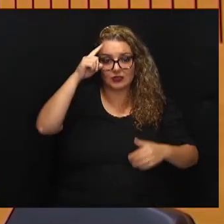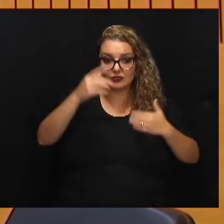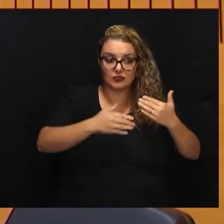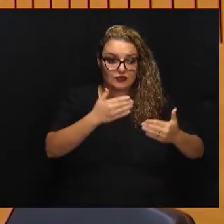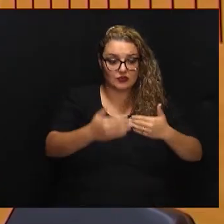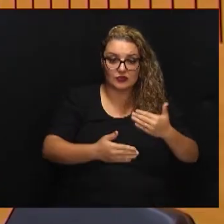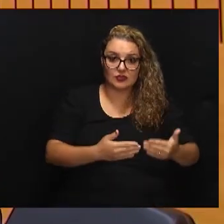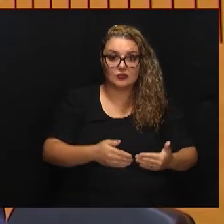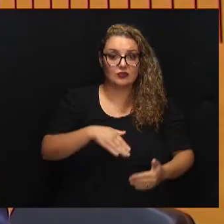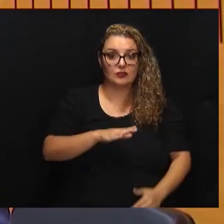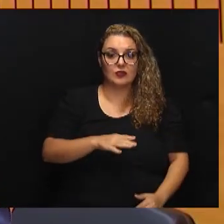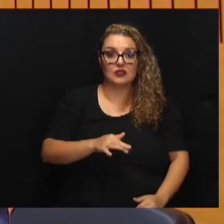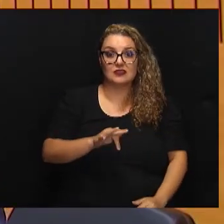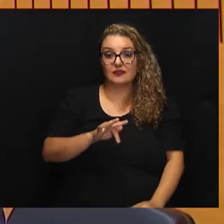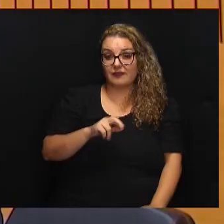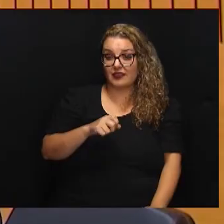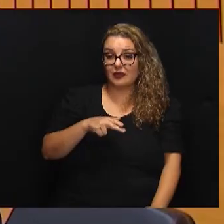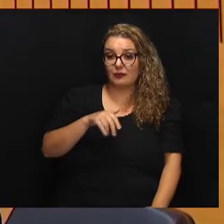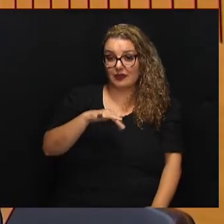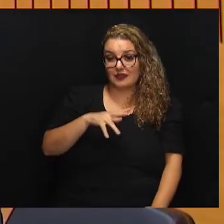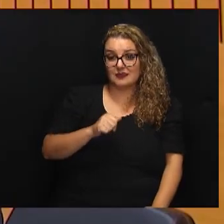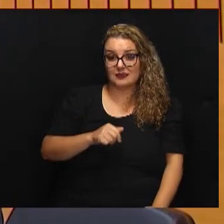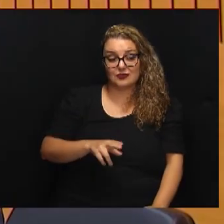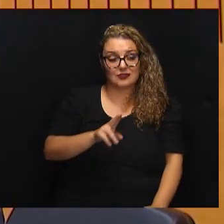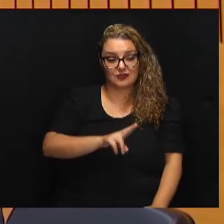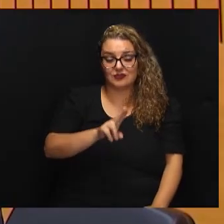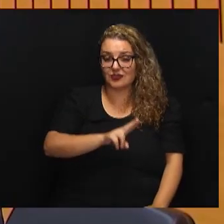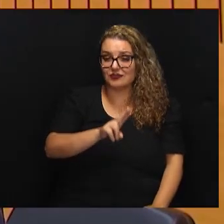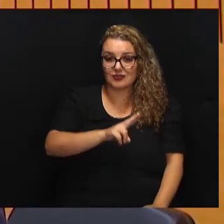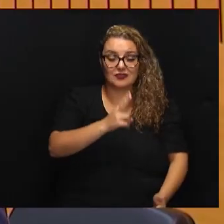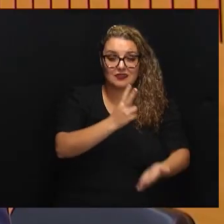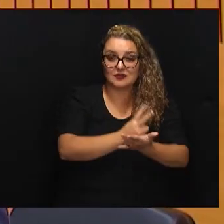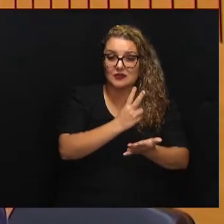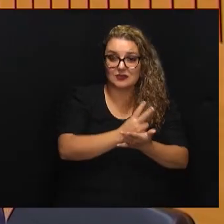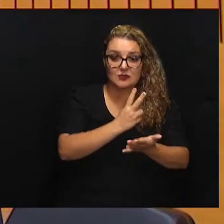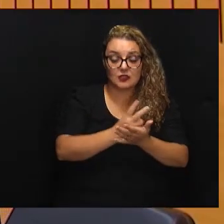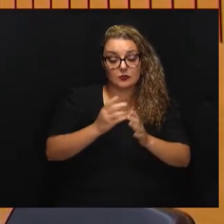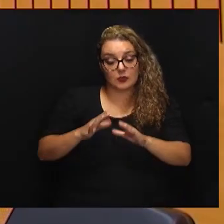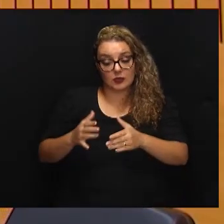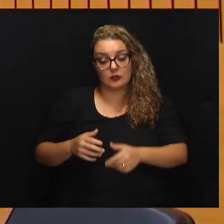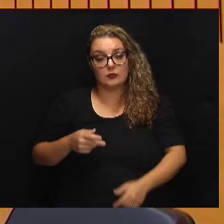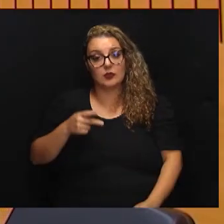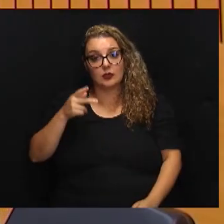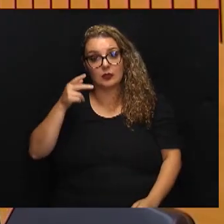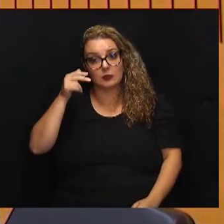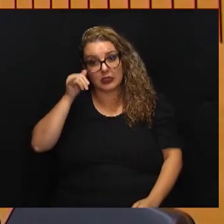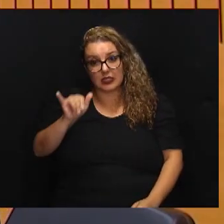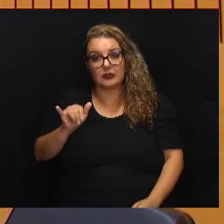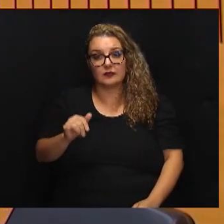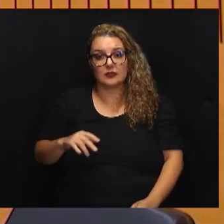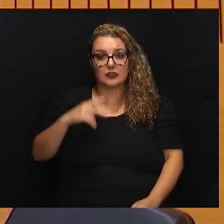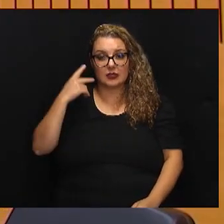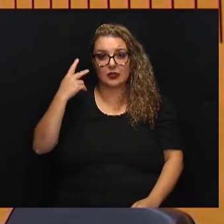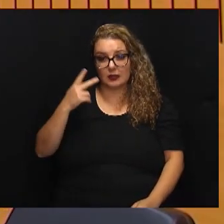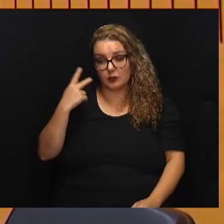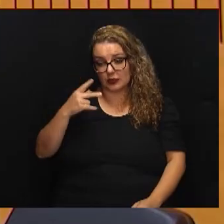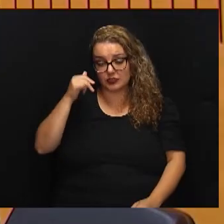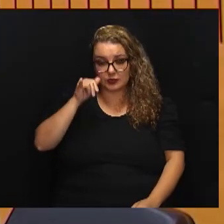com mais frequência. Então, o trabalho de uma comissão permanente de política de prevenção às drogas, ela vem nesse